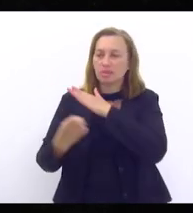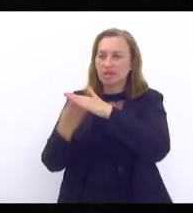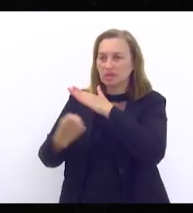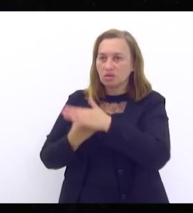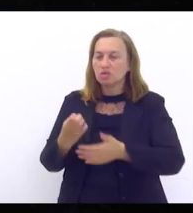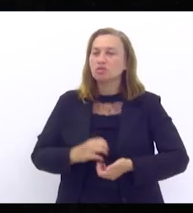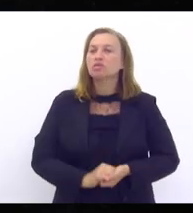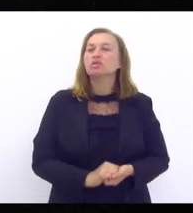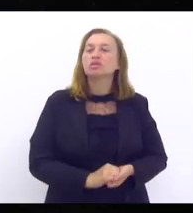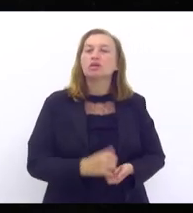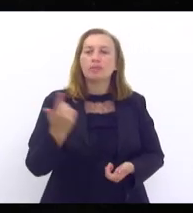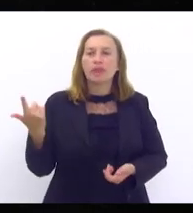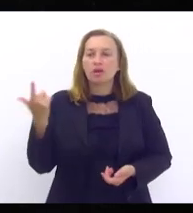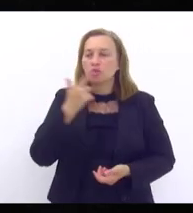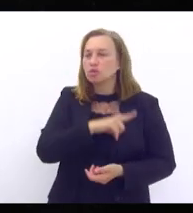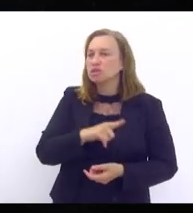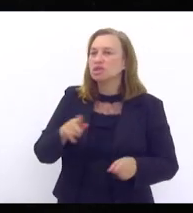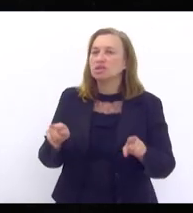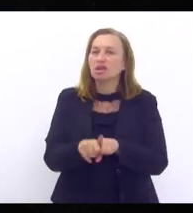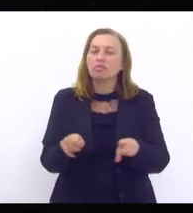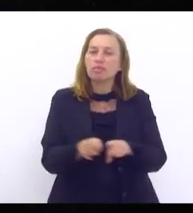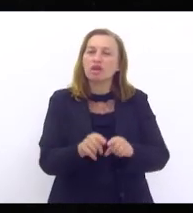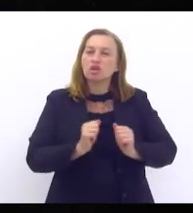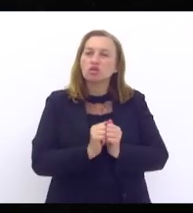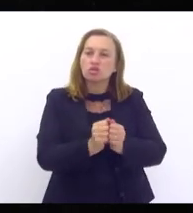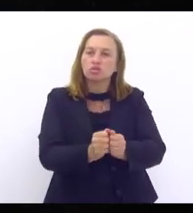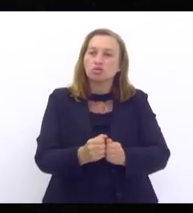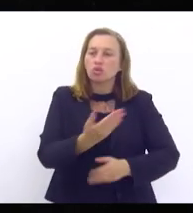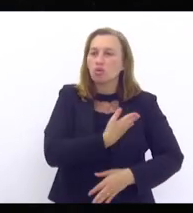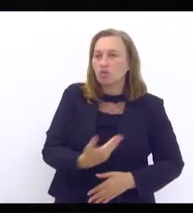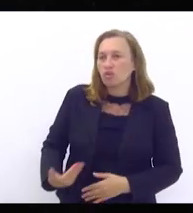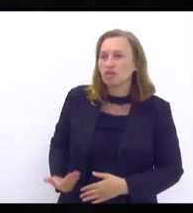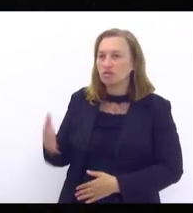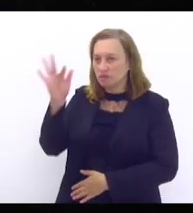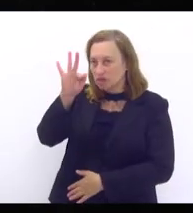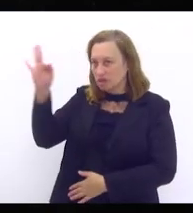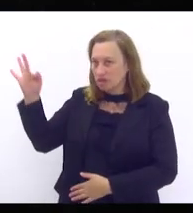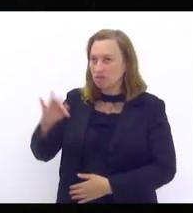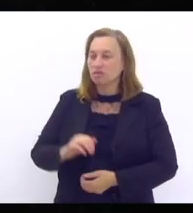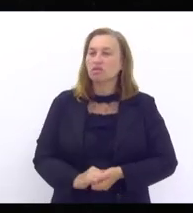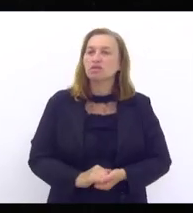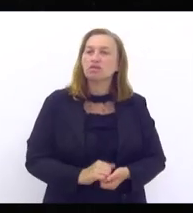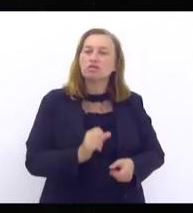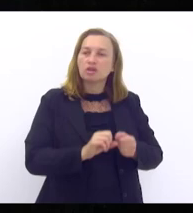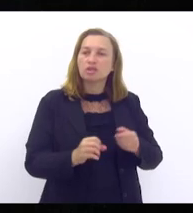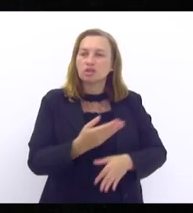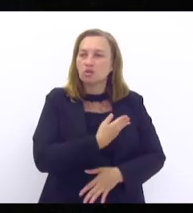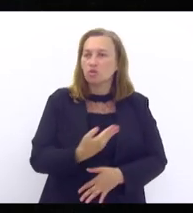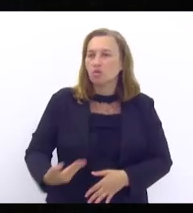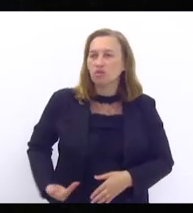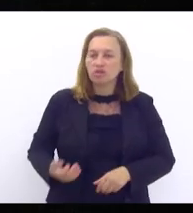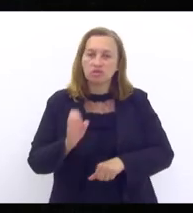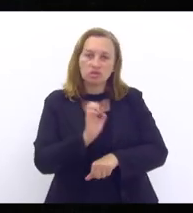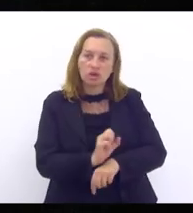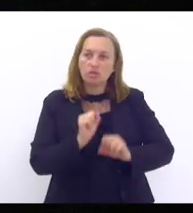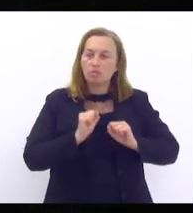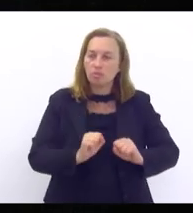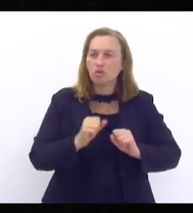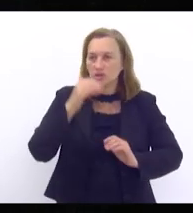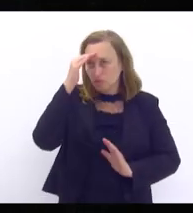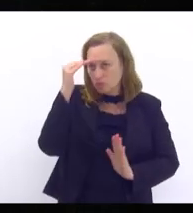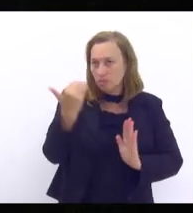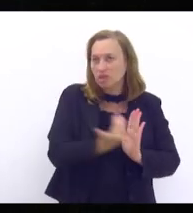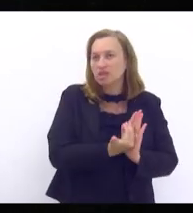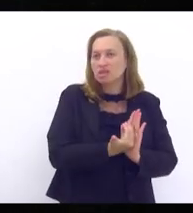aporte de recursos também junto ao governo federal e fazer com que o governo do Estado possa cumprir